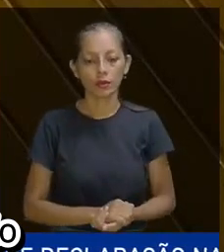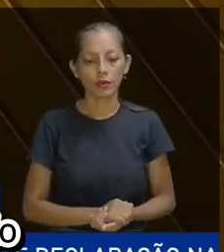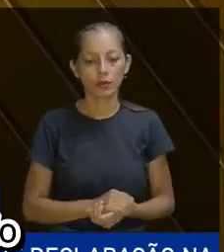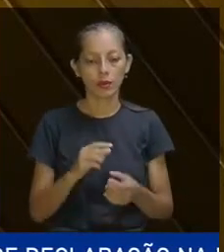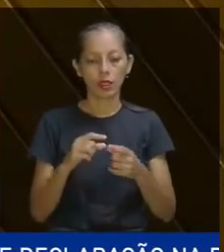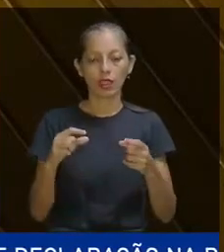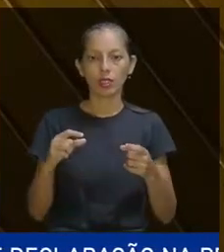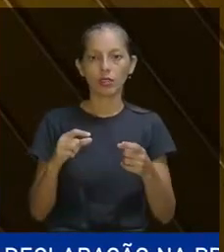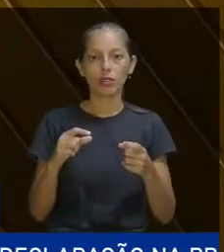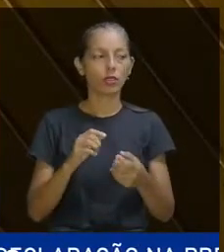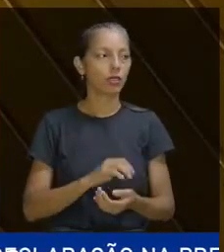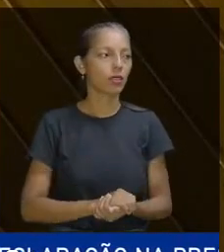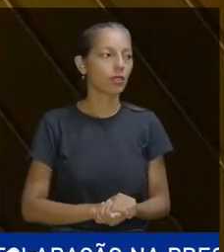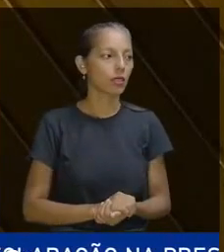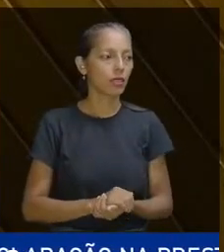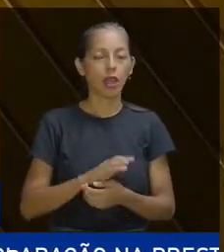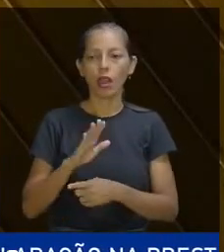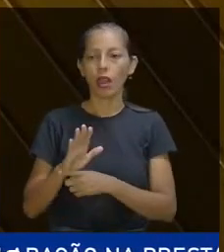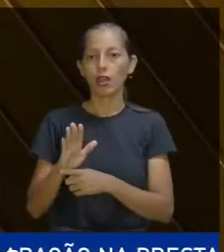pelos tickets.